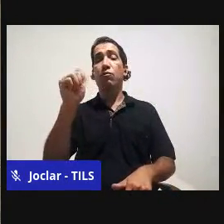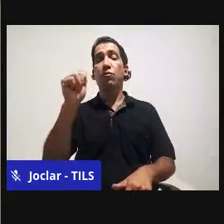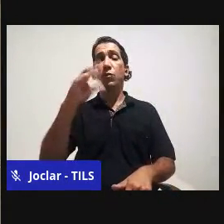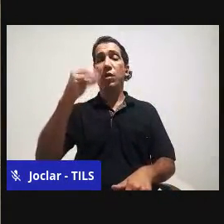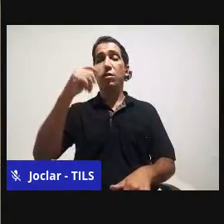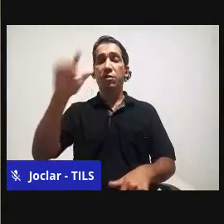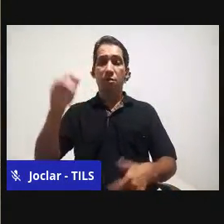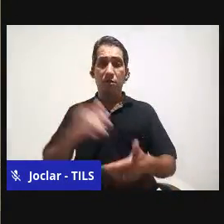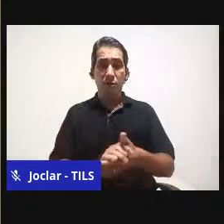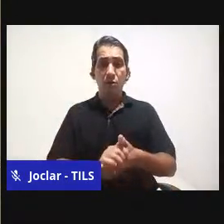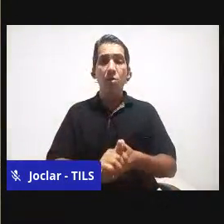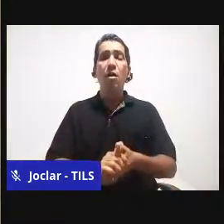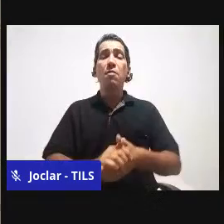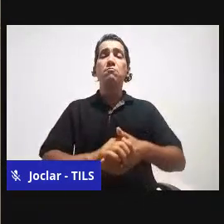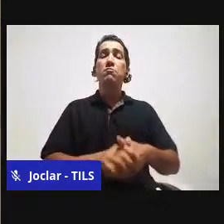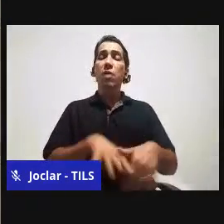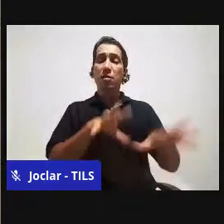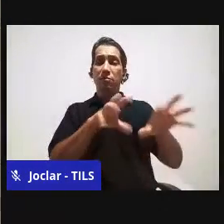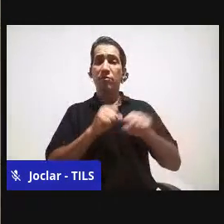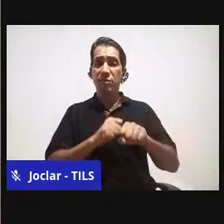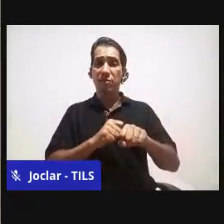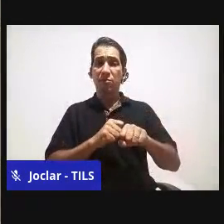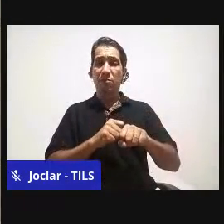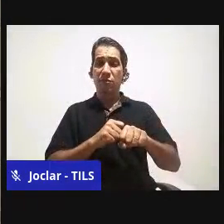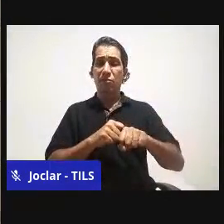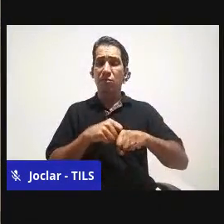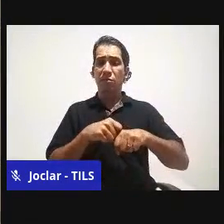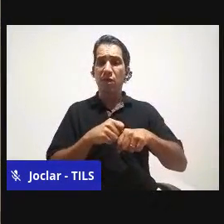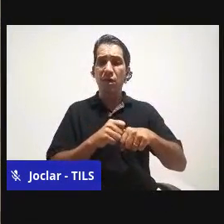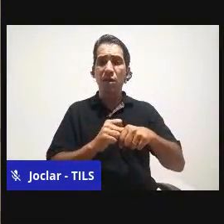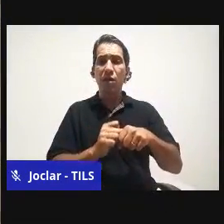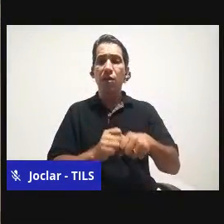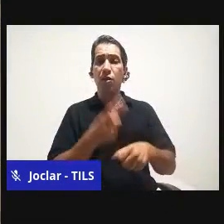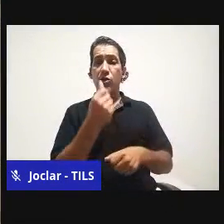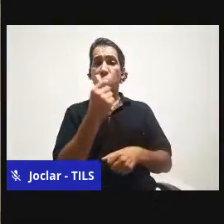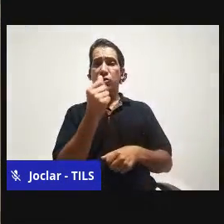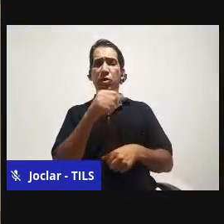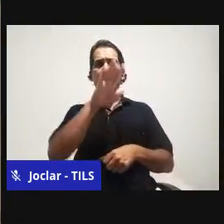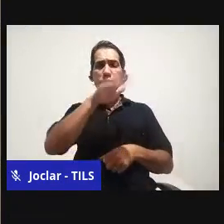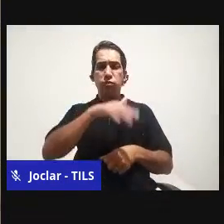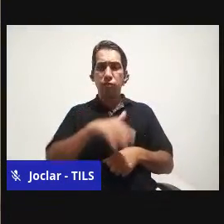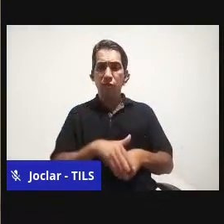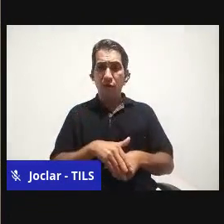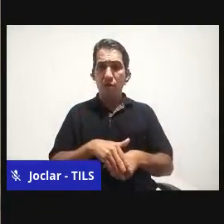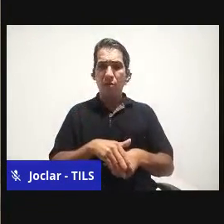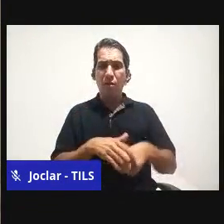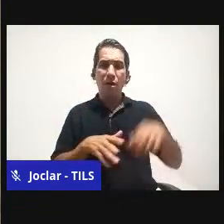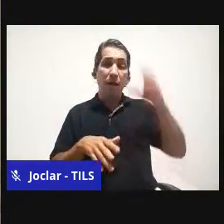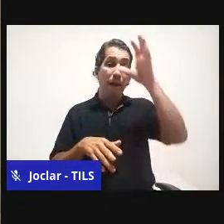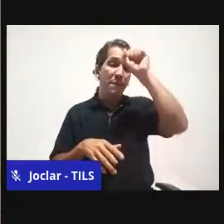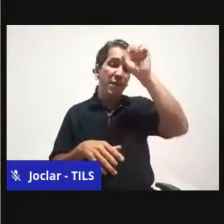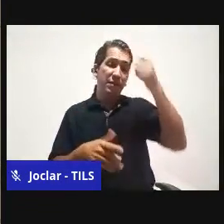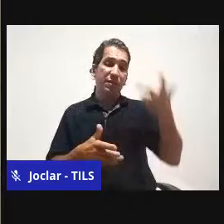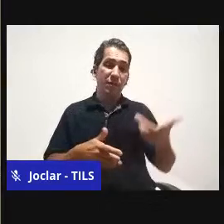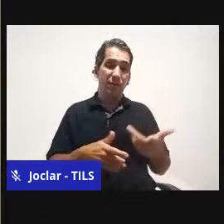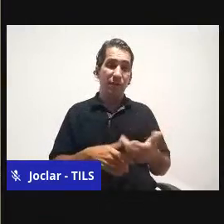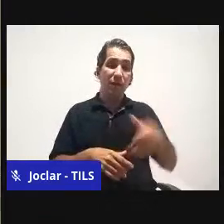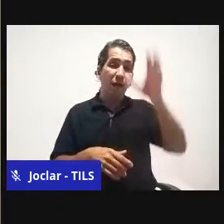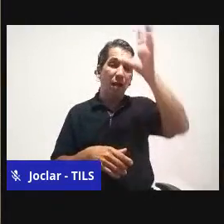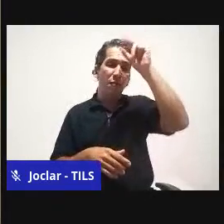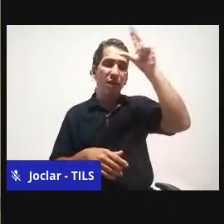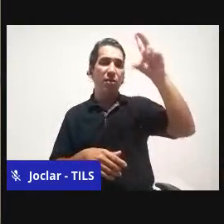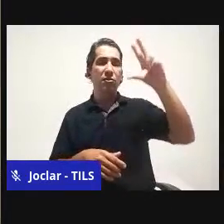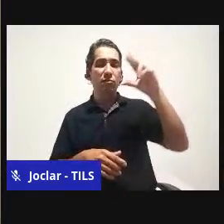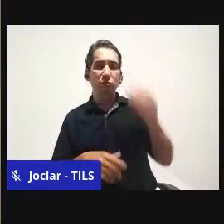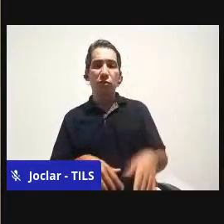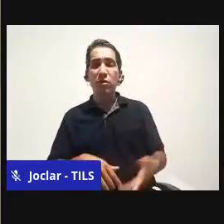custo cognitivo. Aprendizagem por acomodação é de alto custo cognitivo. Ela é mais complexa. A inteligência